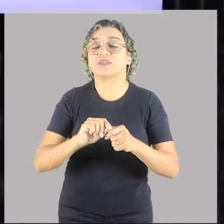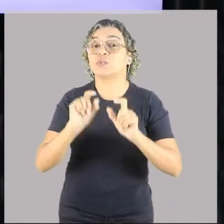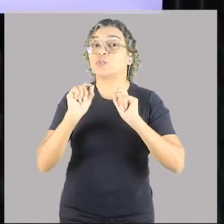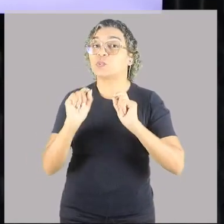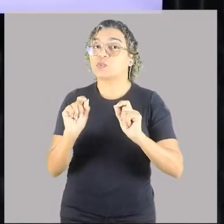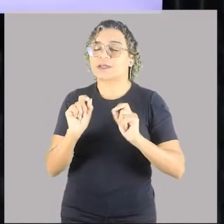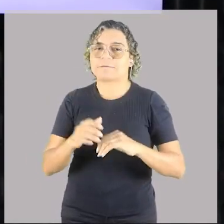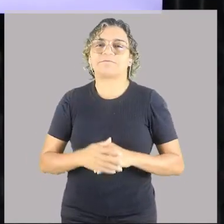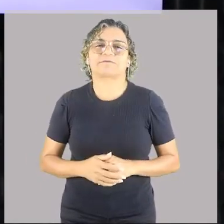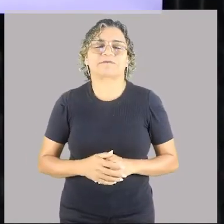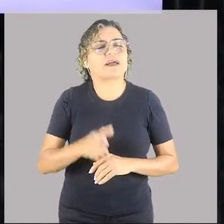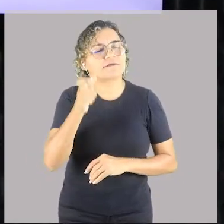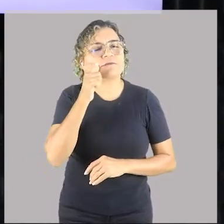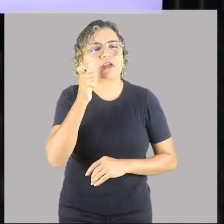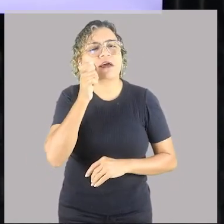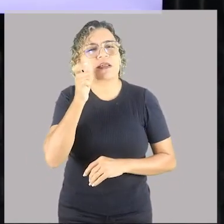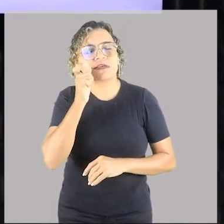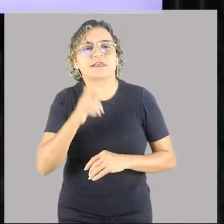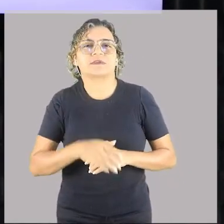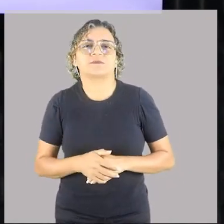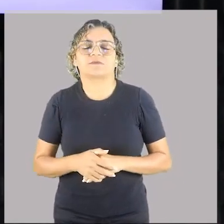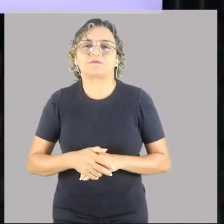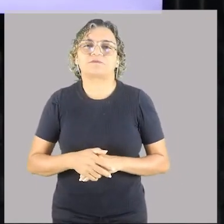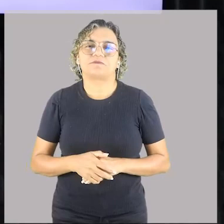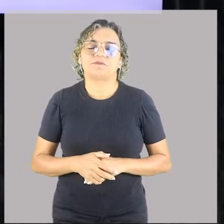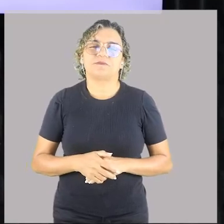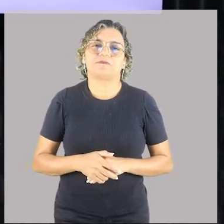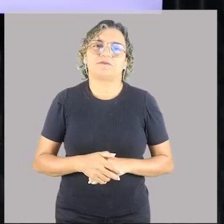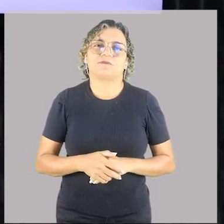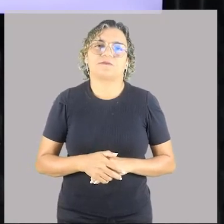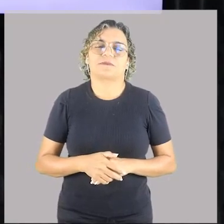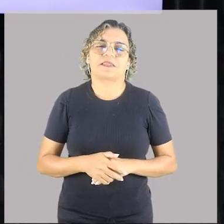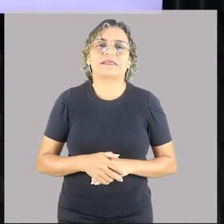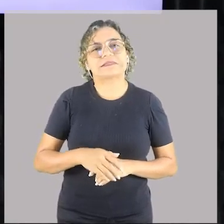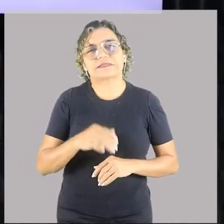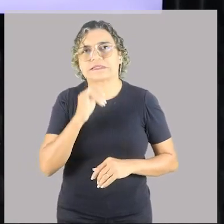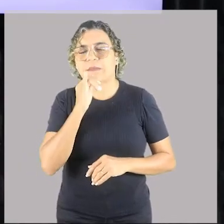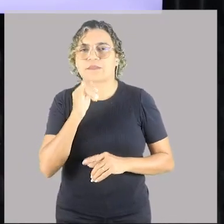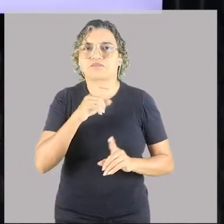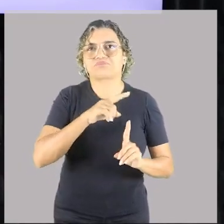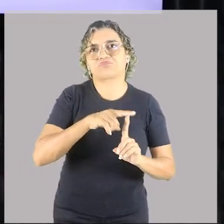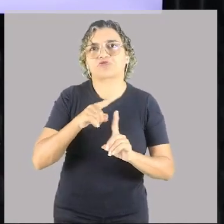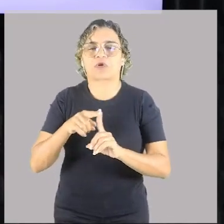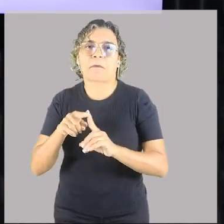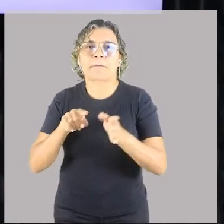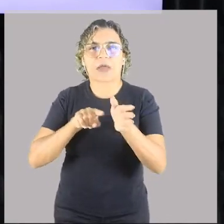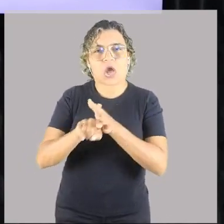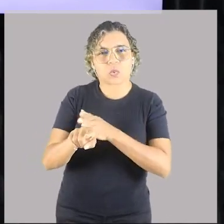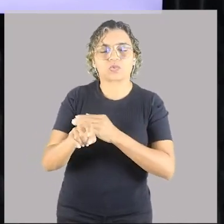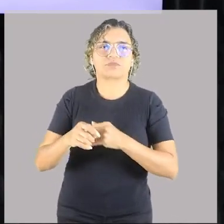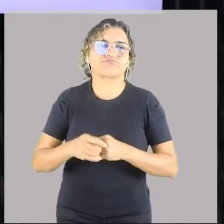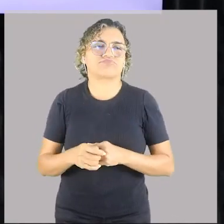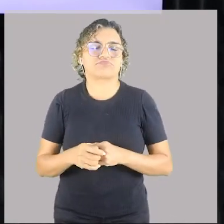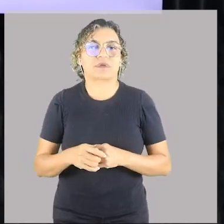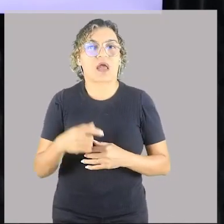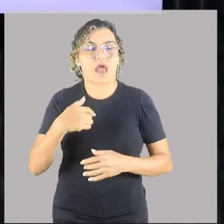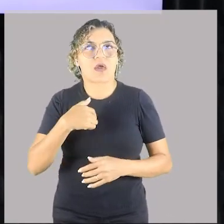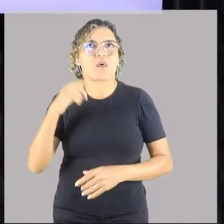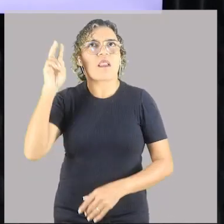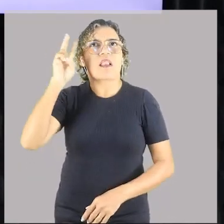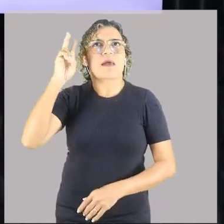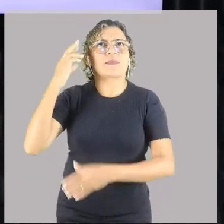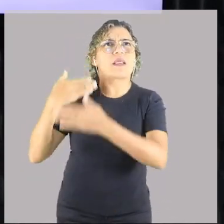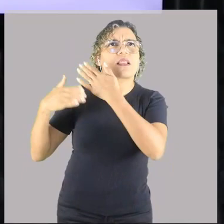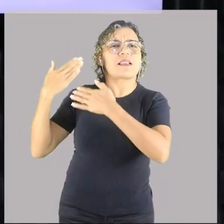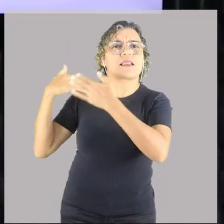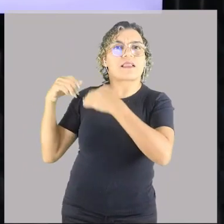fazer? É bem interessante que quando eu me deparo com esse tipo de questionamento, isso me faz voltar